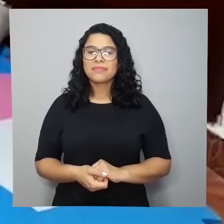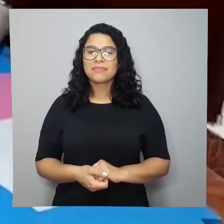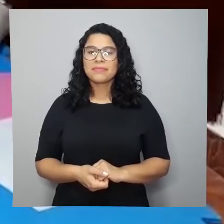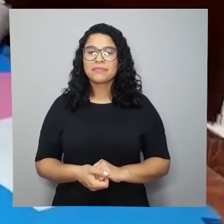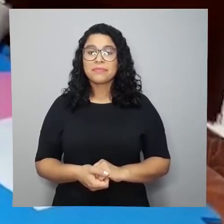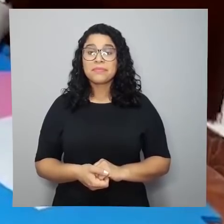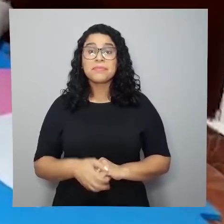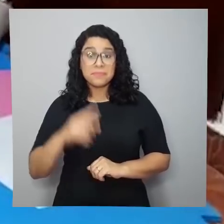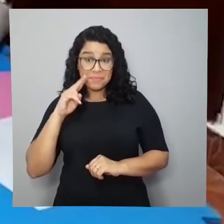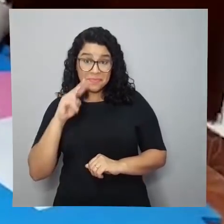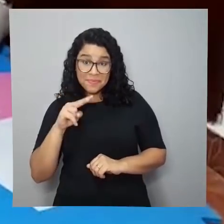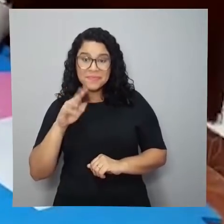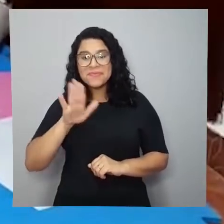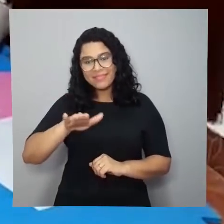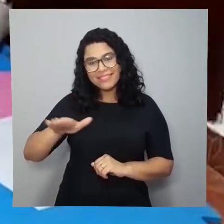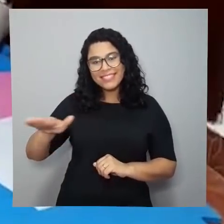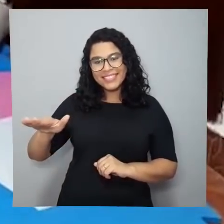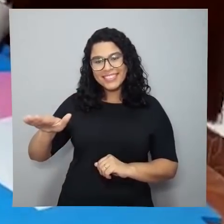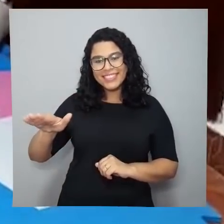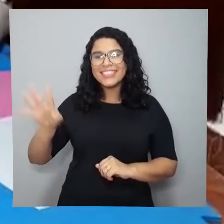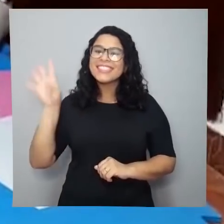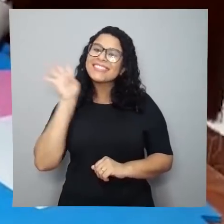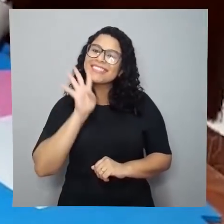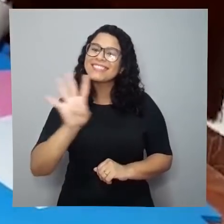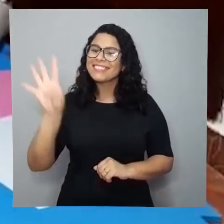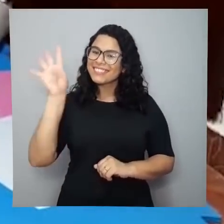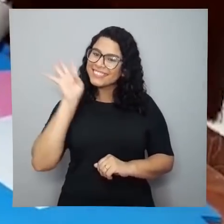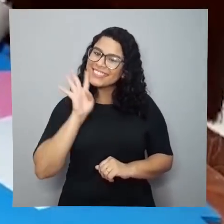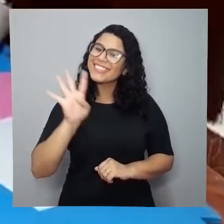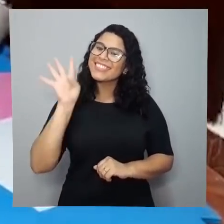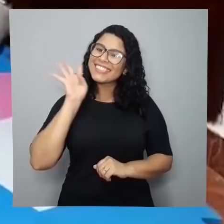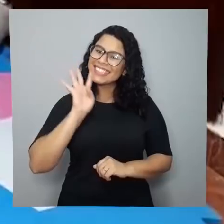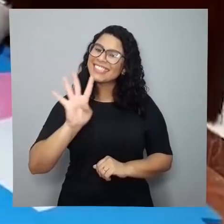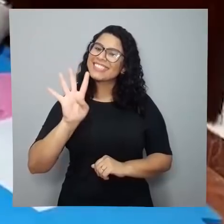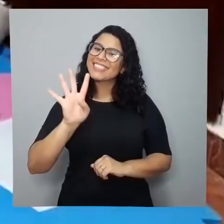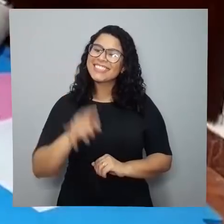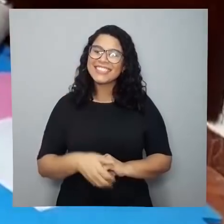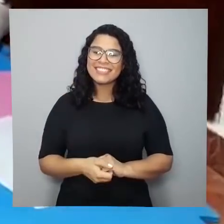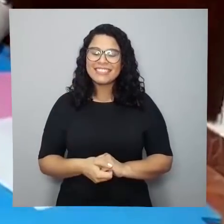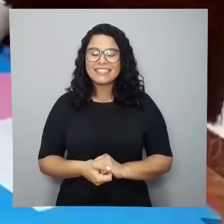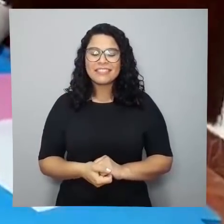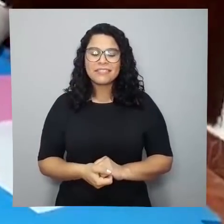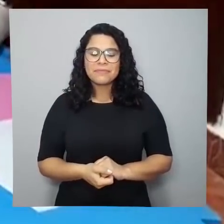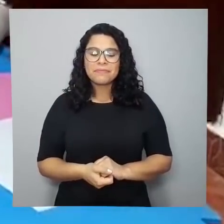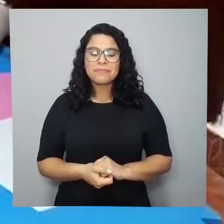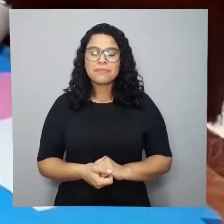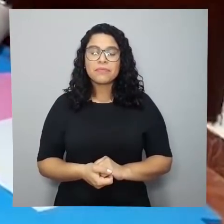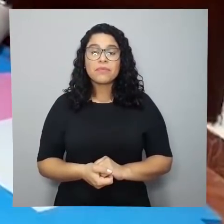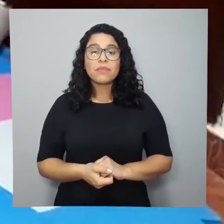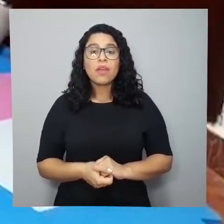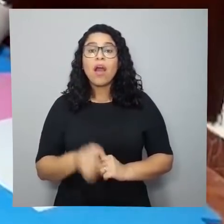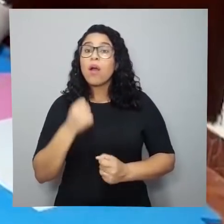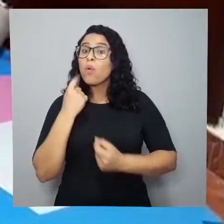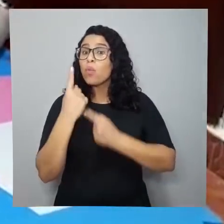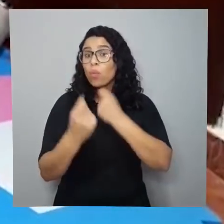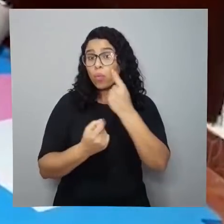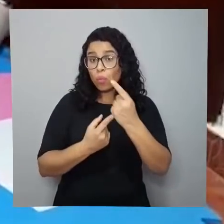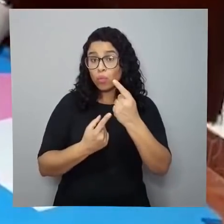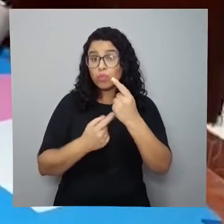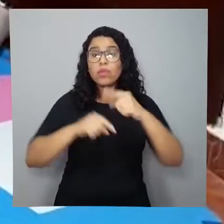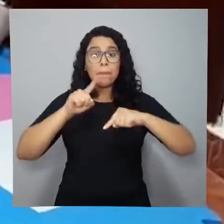Tá vendo, crianças? Que legal! Com apenas